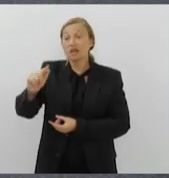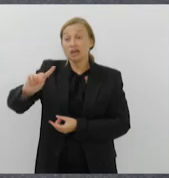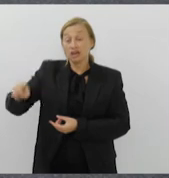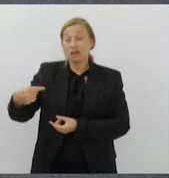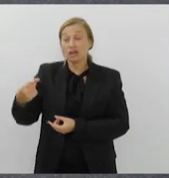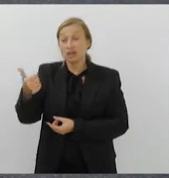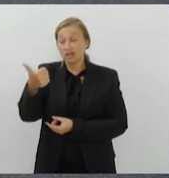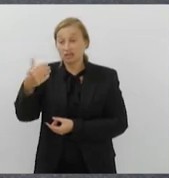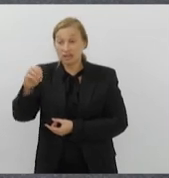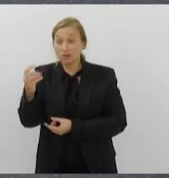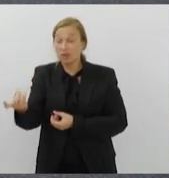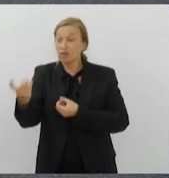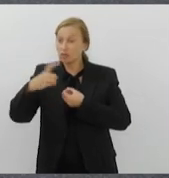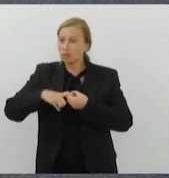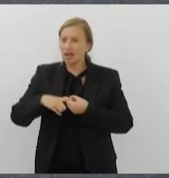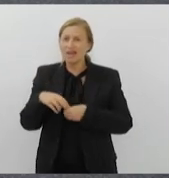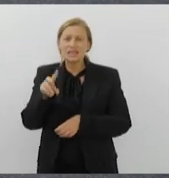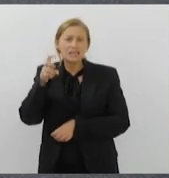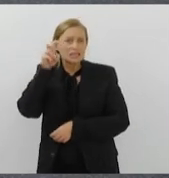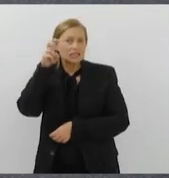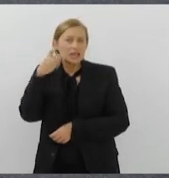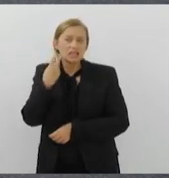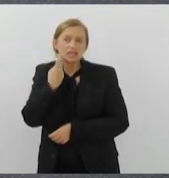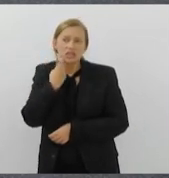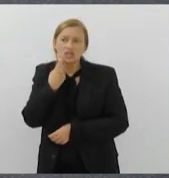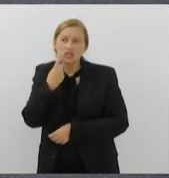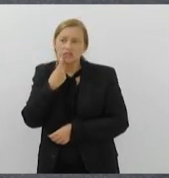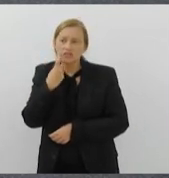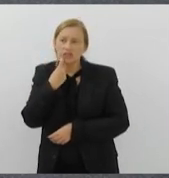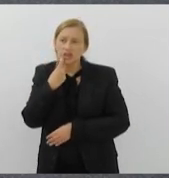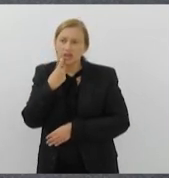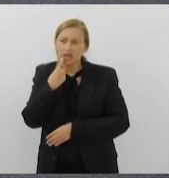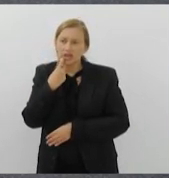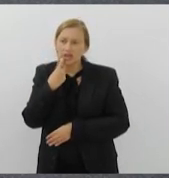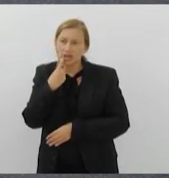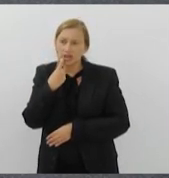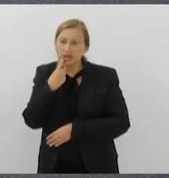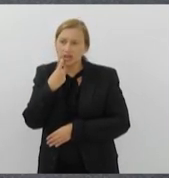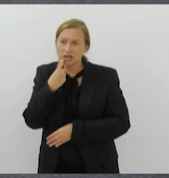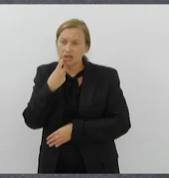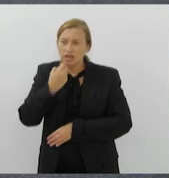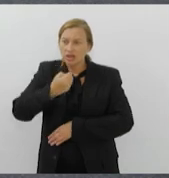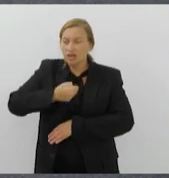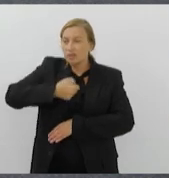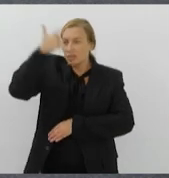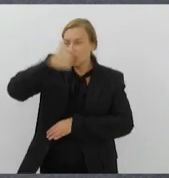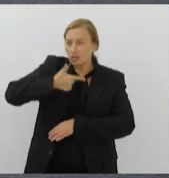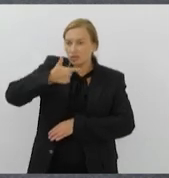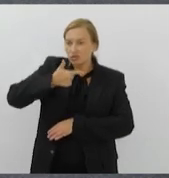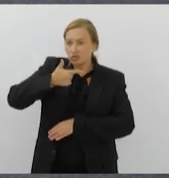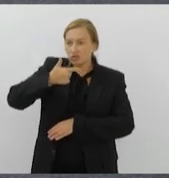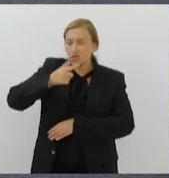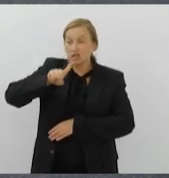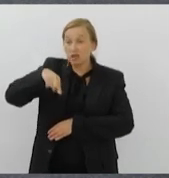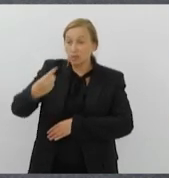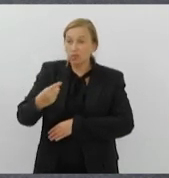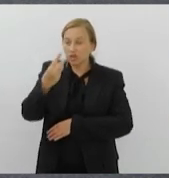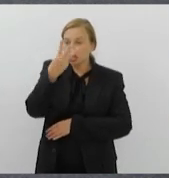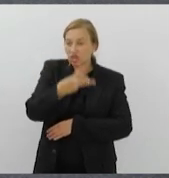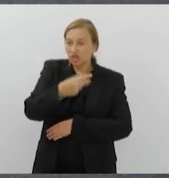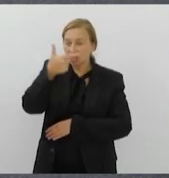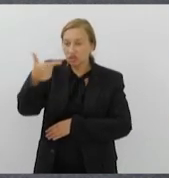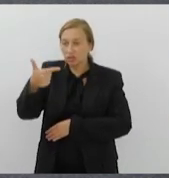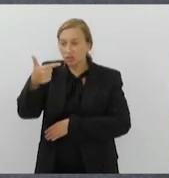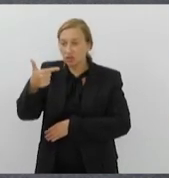sexta-feira, meio-dia, se encerra na segunda-feira, meio-dia, ele paga R$ 32,00, se não me